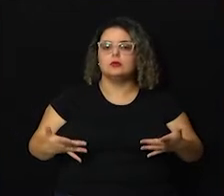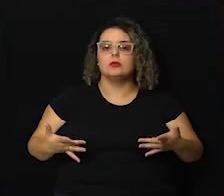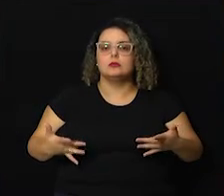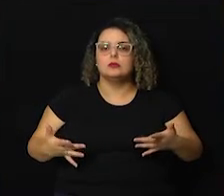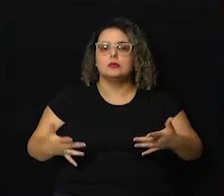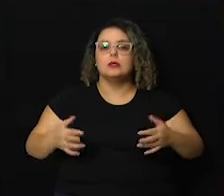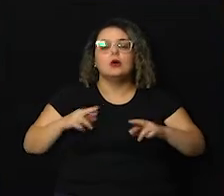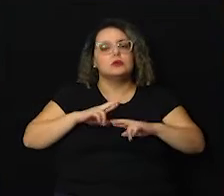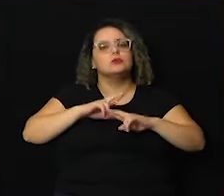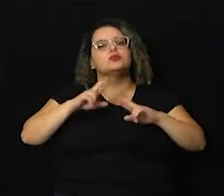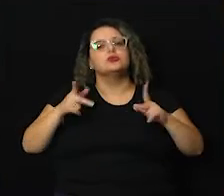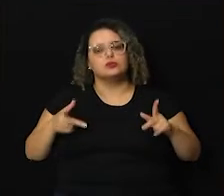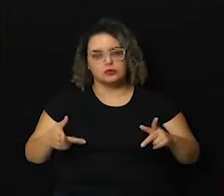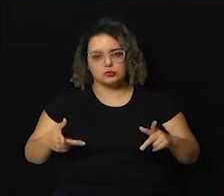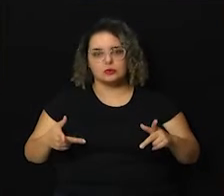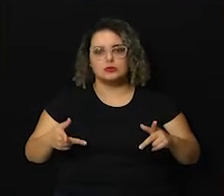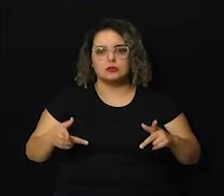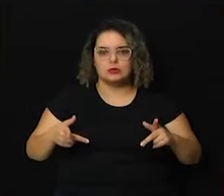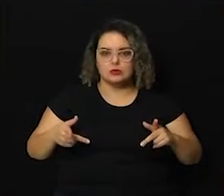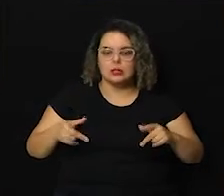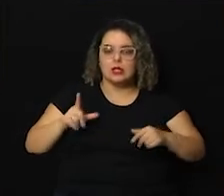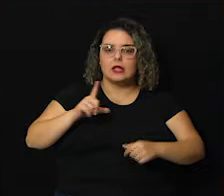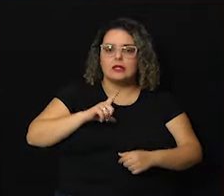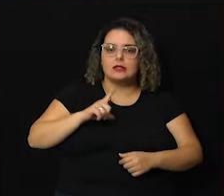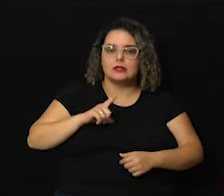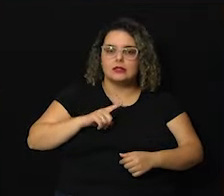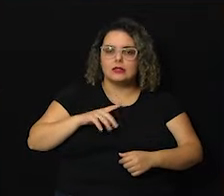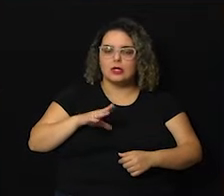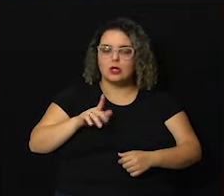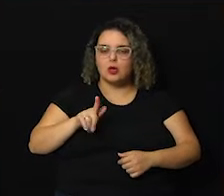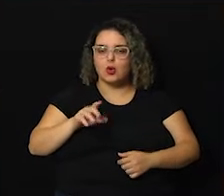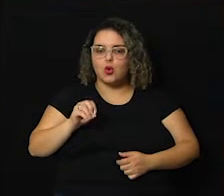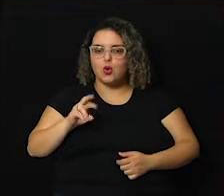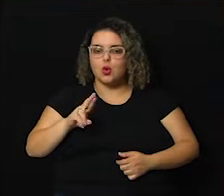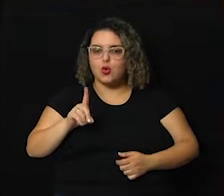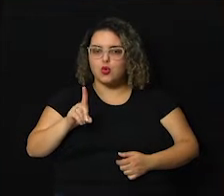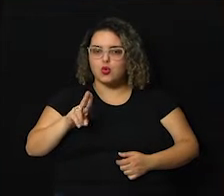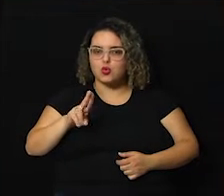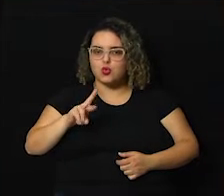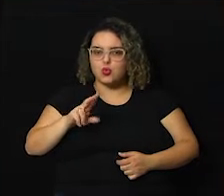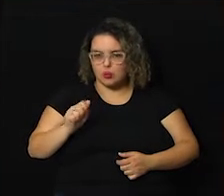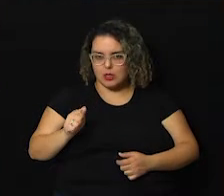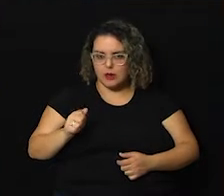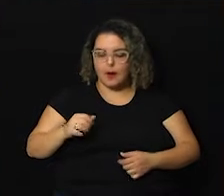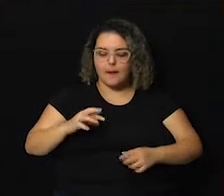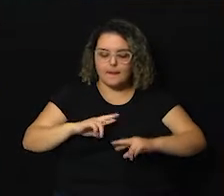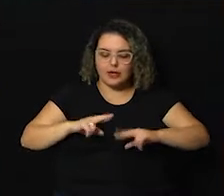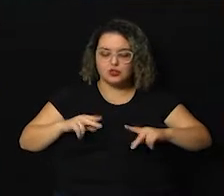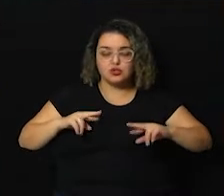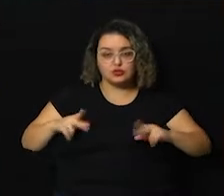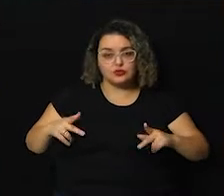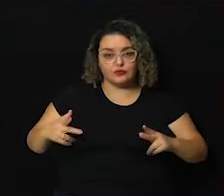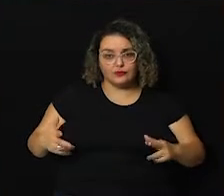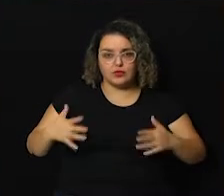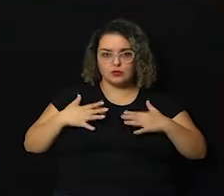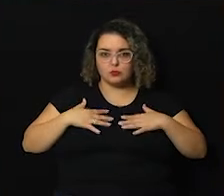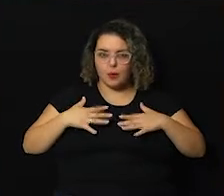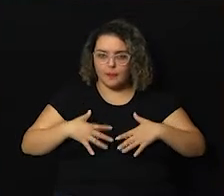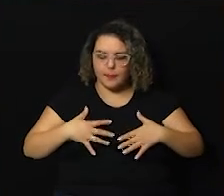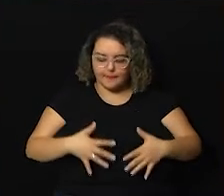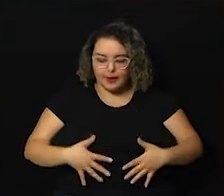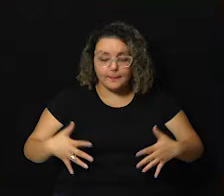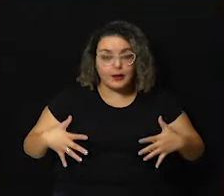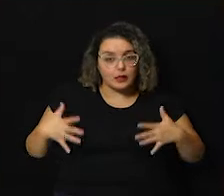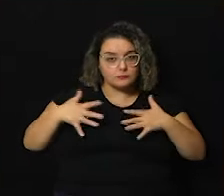são tecidos diferentes, tem gordura nessa cápsula, não é? São tecidos diferentes, e cada um desses tecidos,